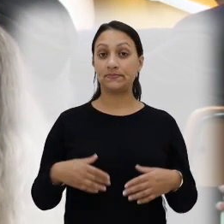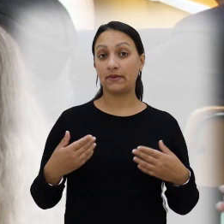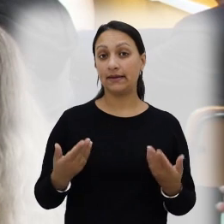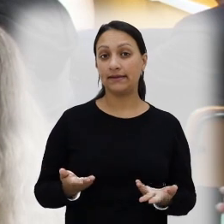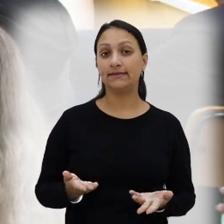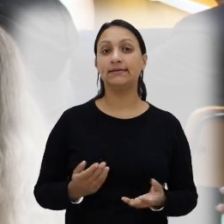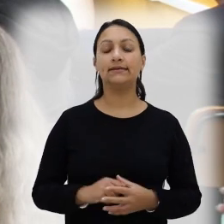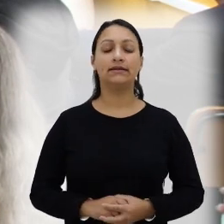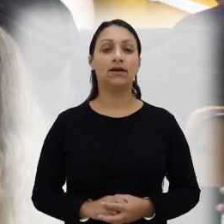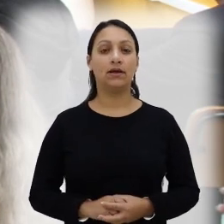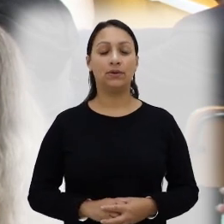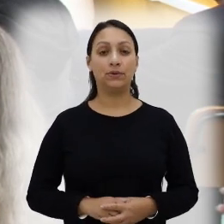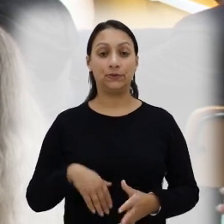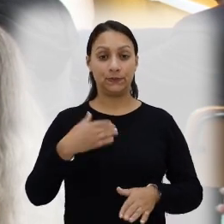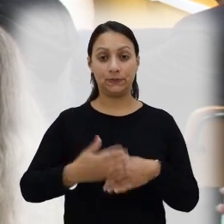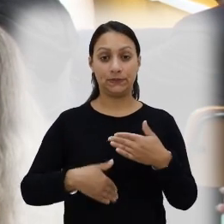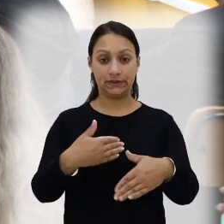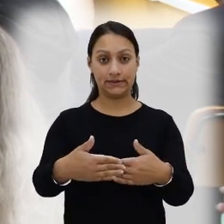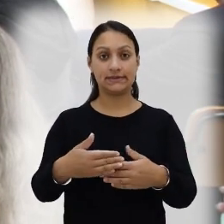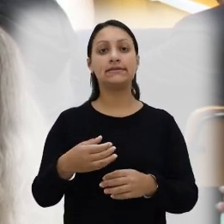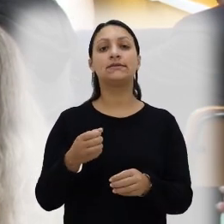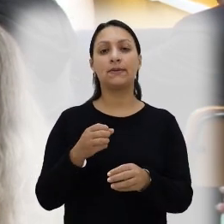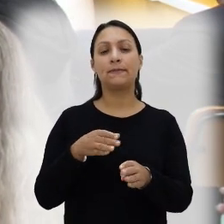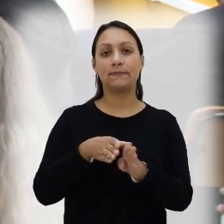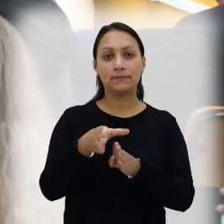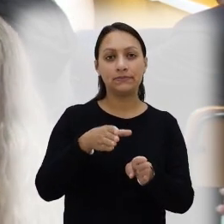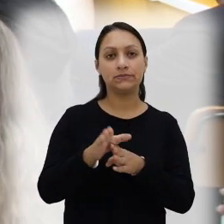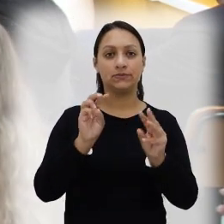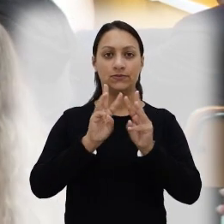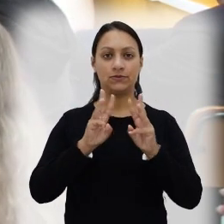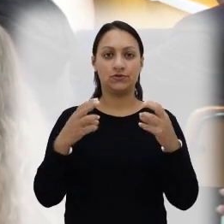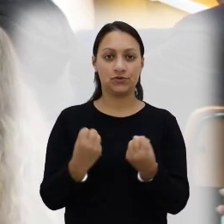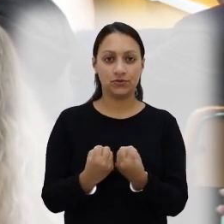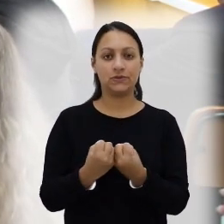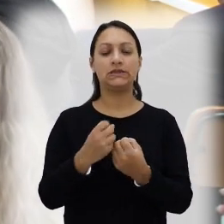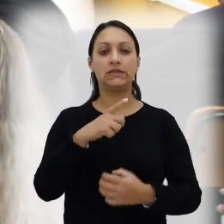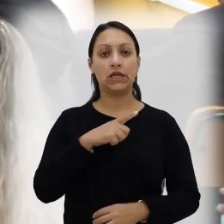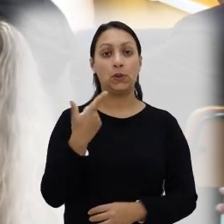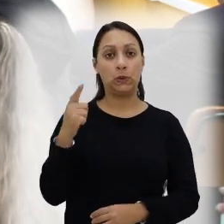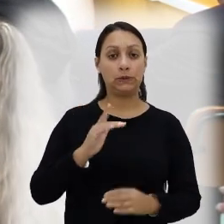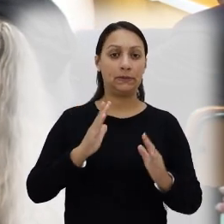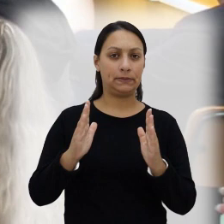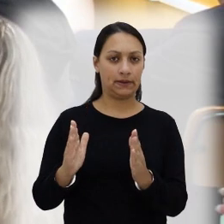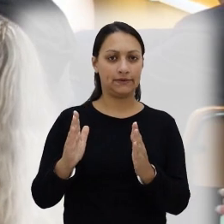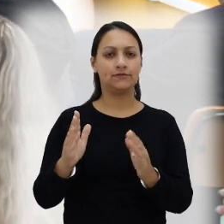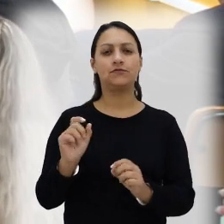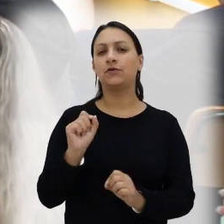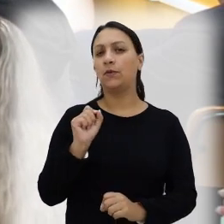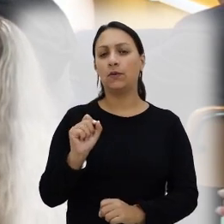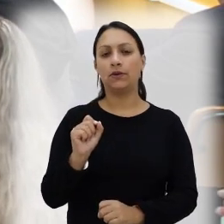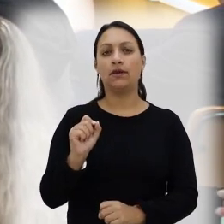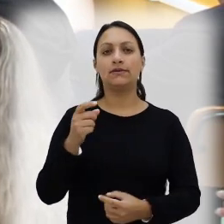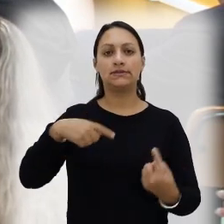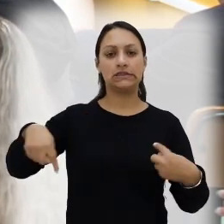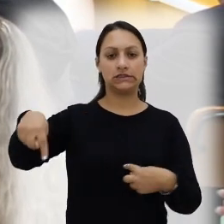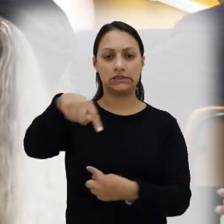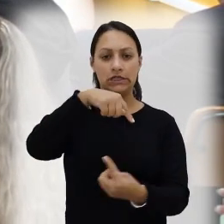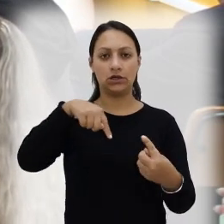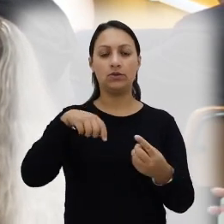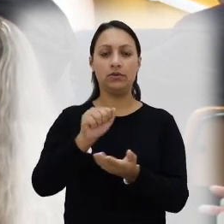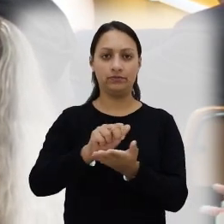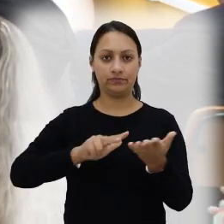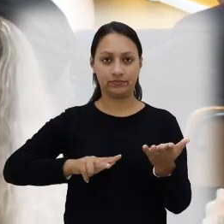vocês, durante o processo, mentorias, workshops, e tem uma outra parte que a gente chama de ciclo de avaliação